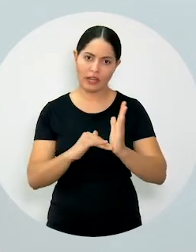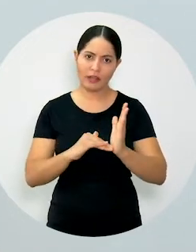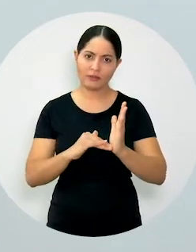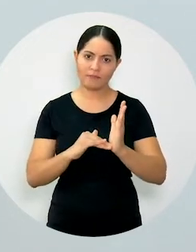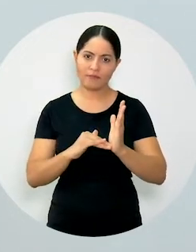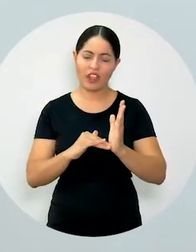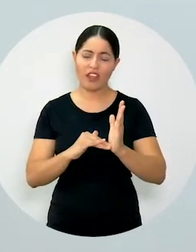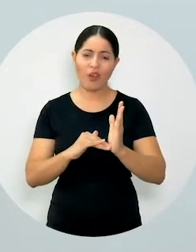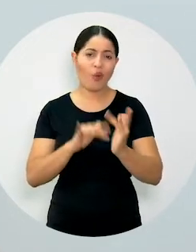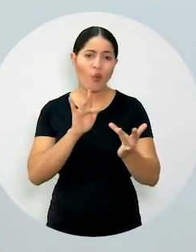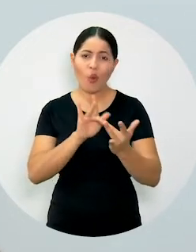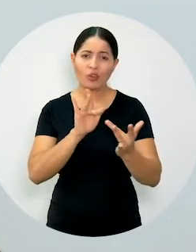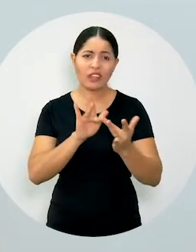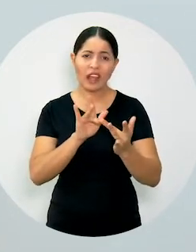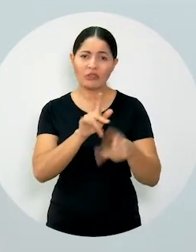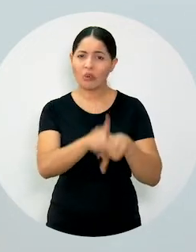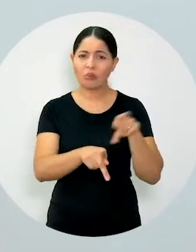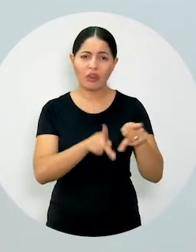uma perda de contato